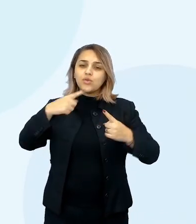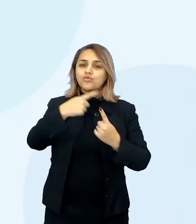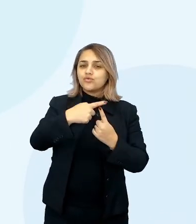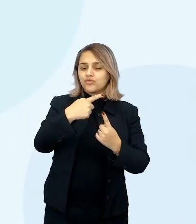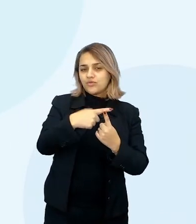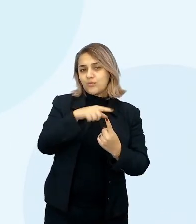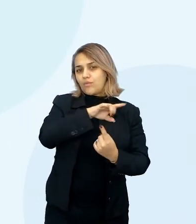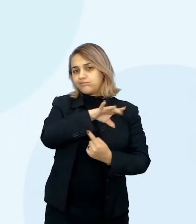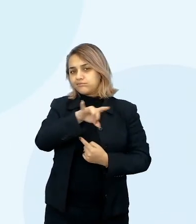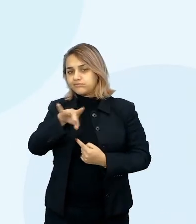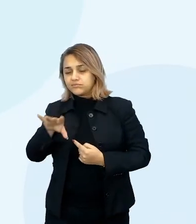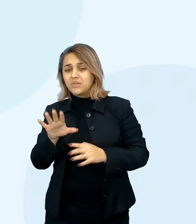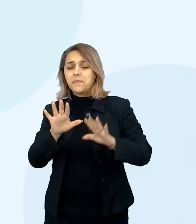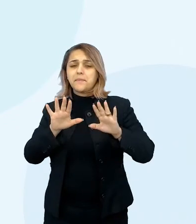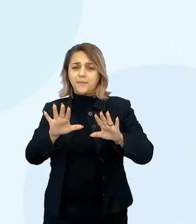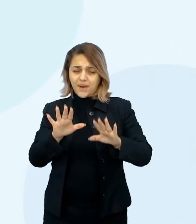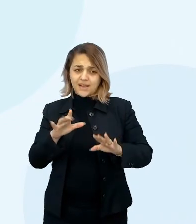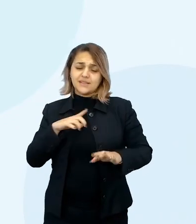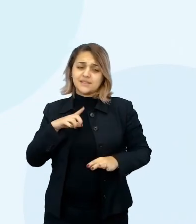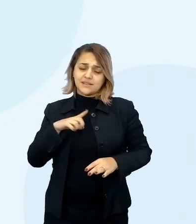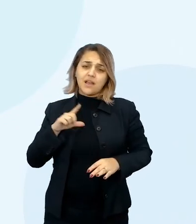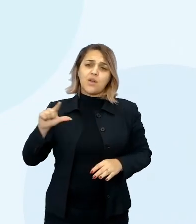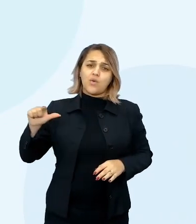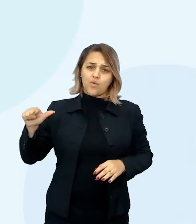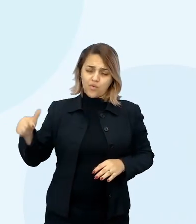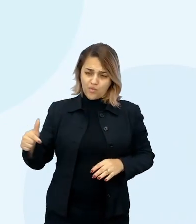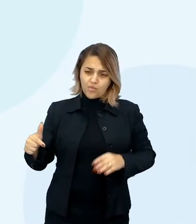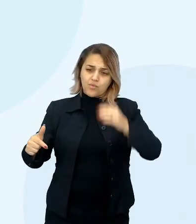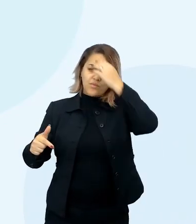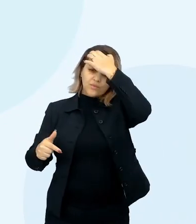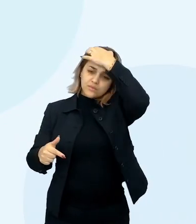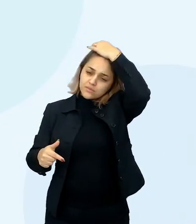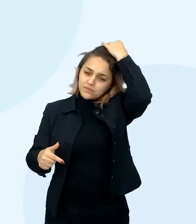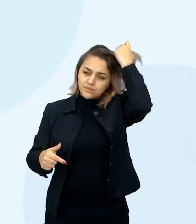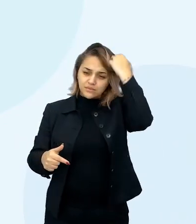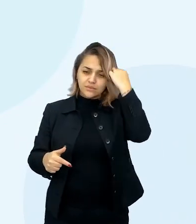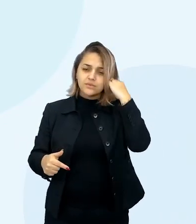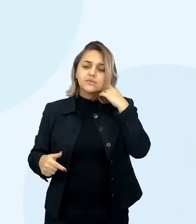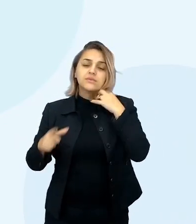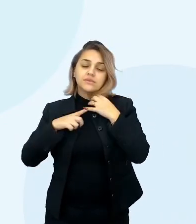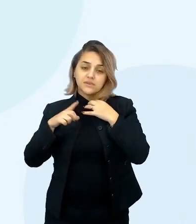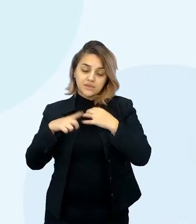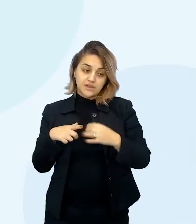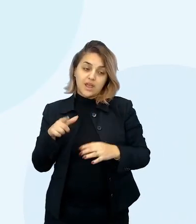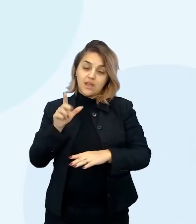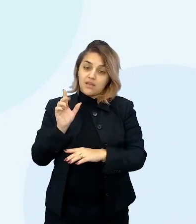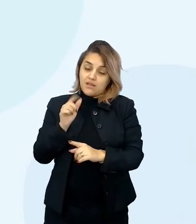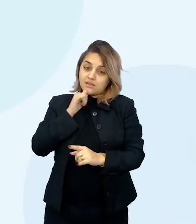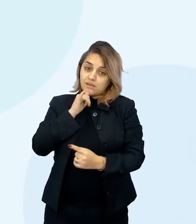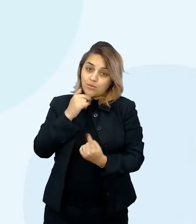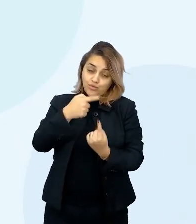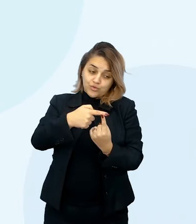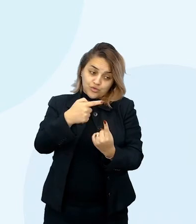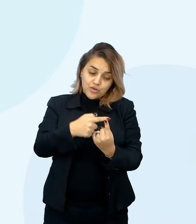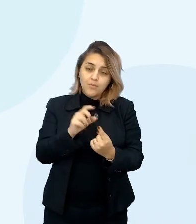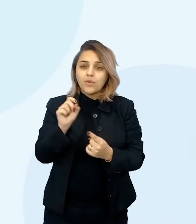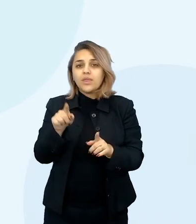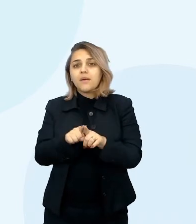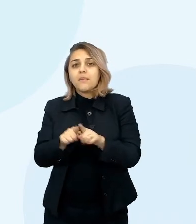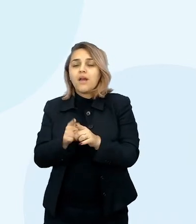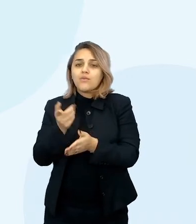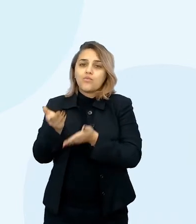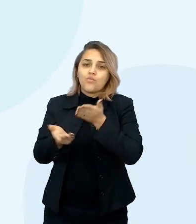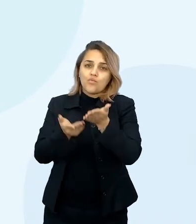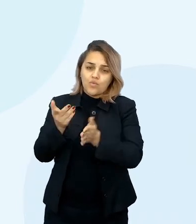para que a outra, e esse fato pode variar do tipo e cuidado, a época de plantio de cada